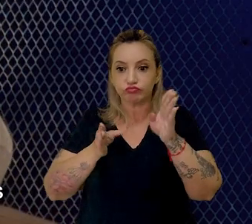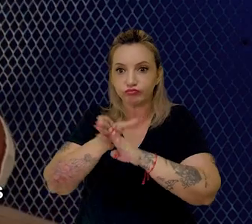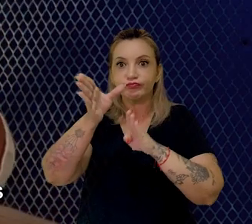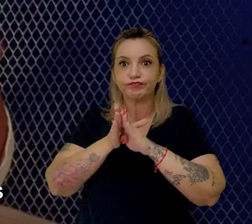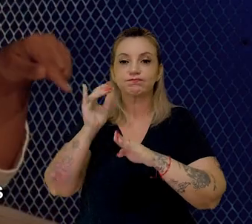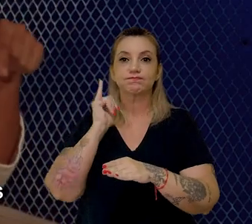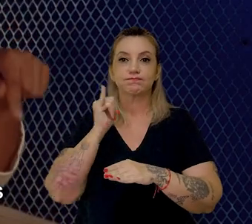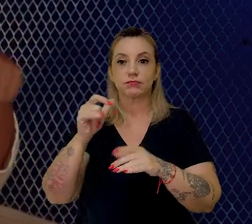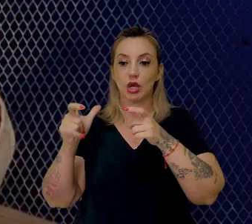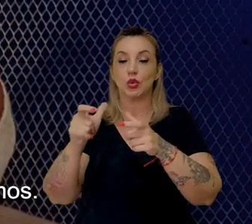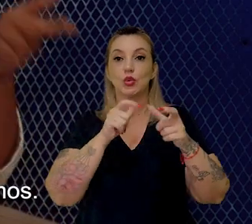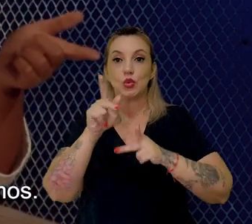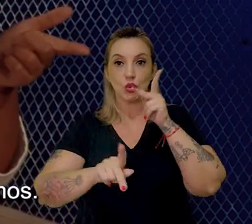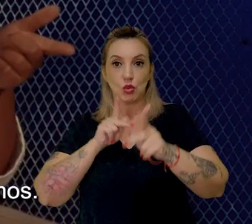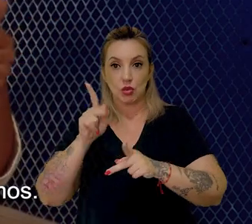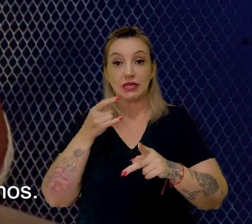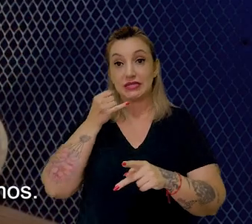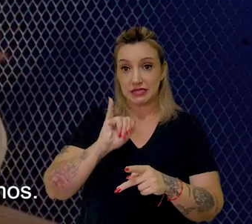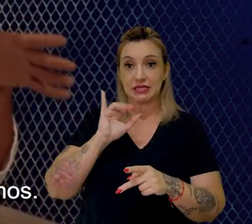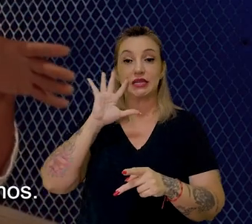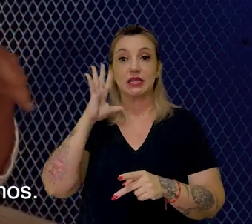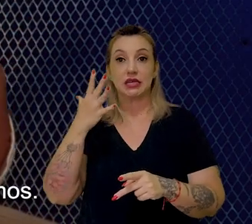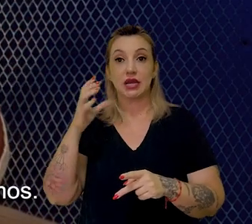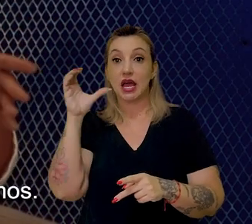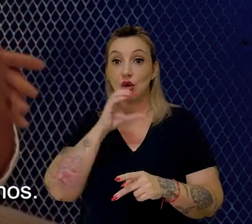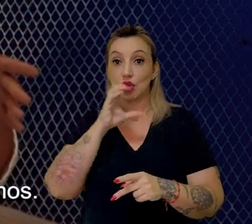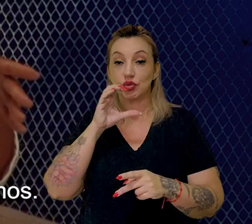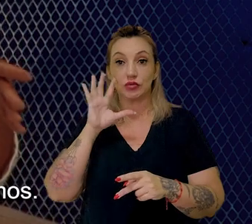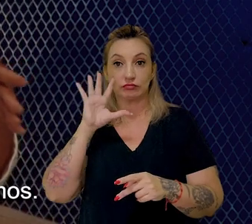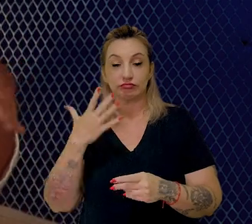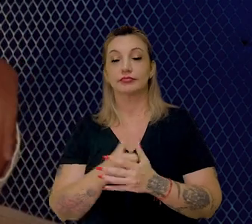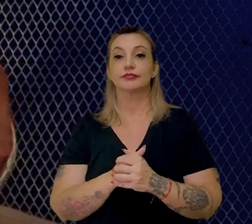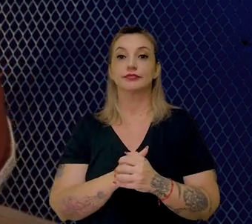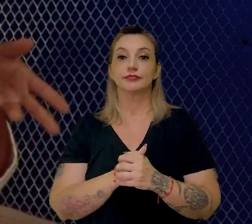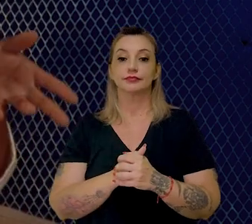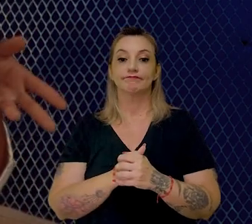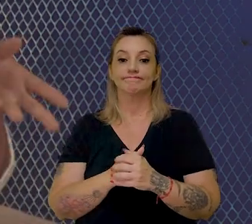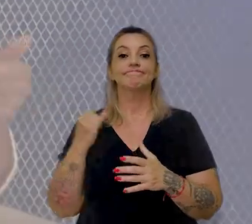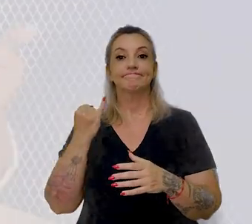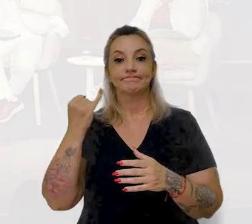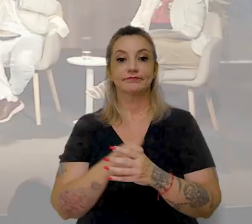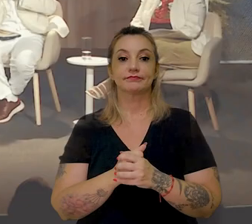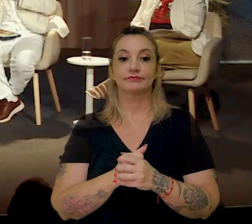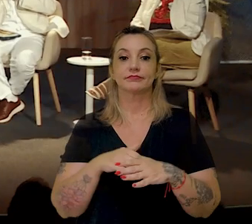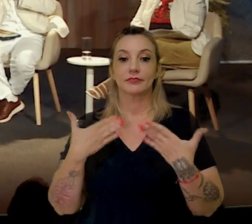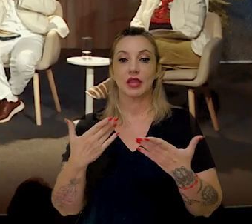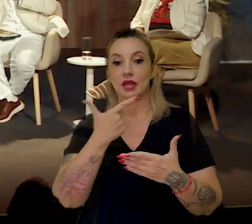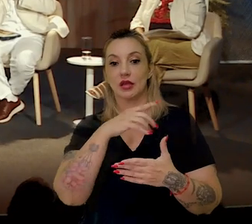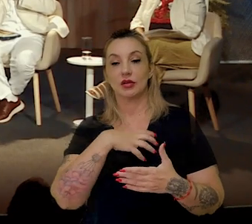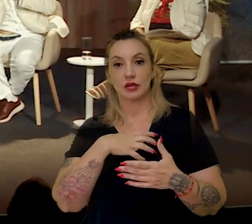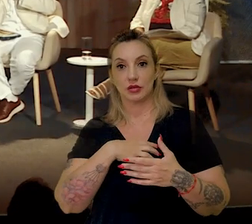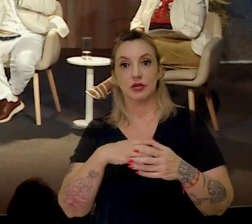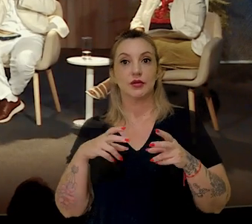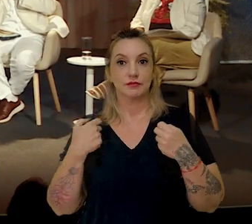populações desses locais em caso da dessa urgência dos eventos extremos é crucial então um outro